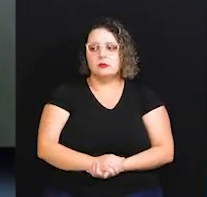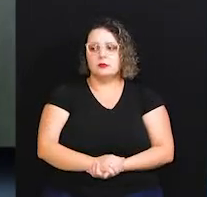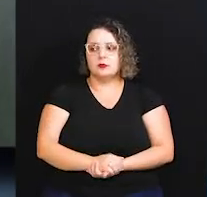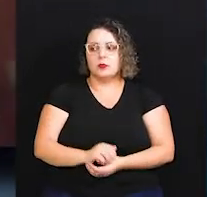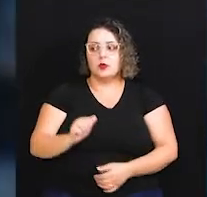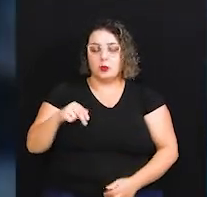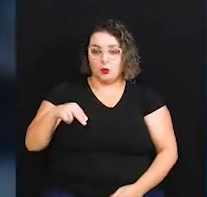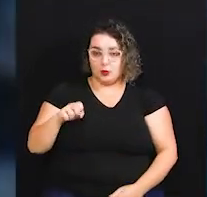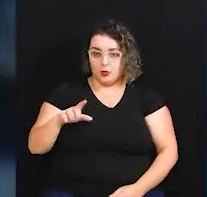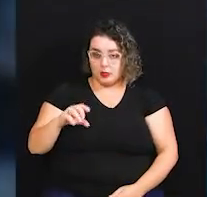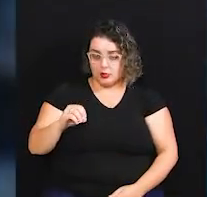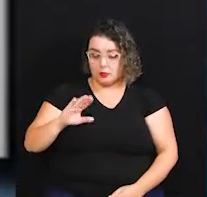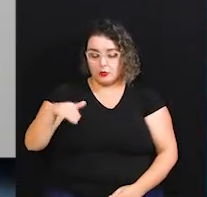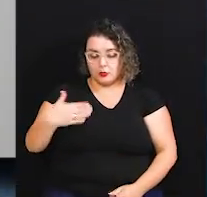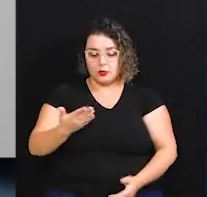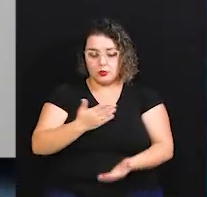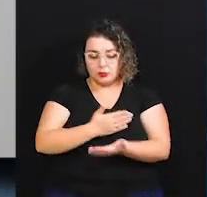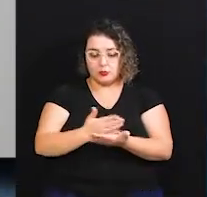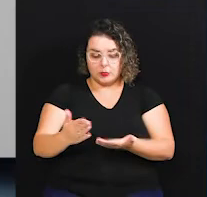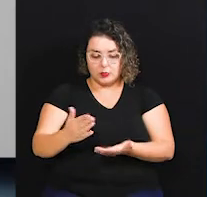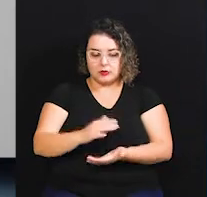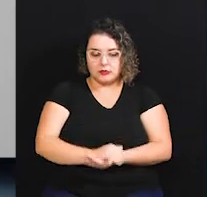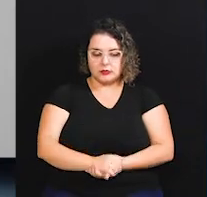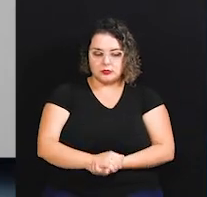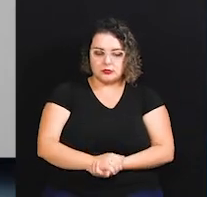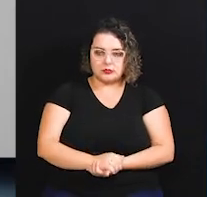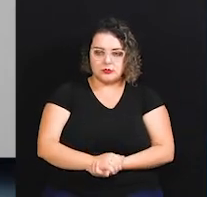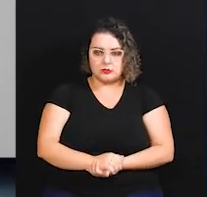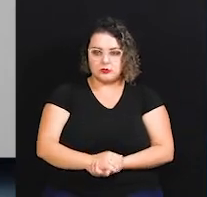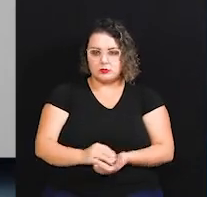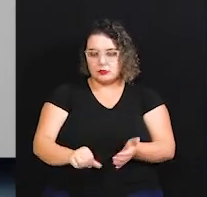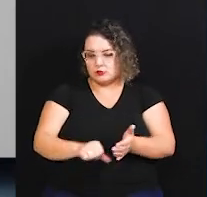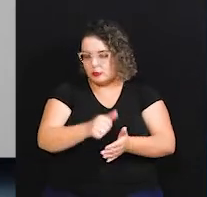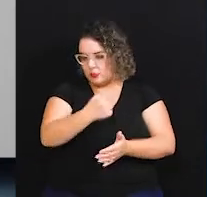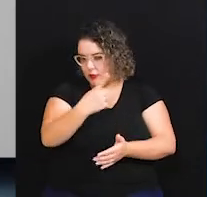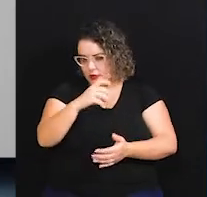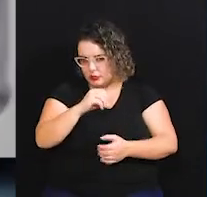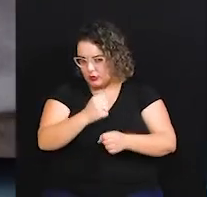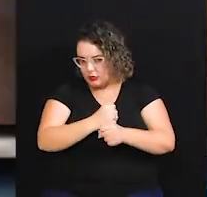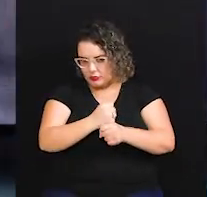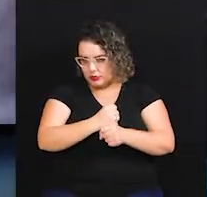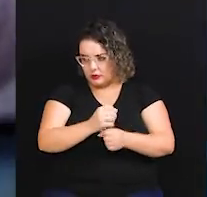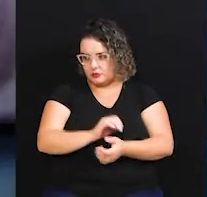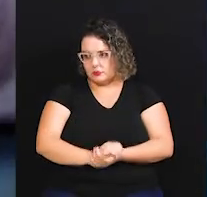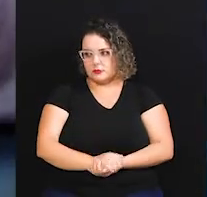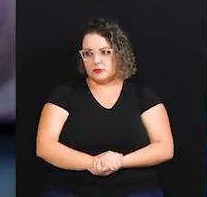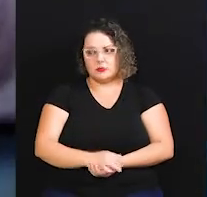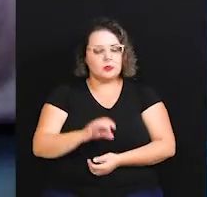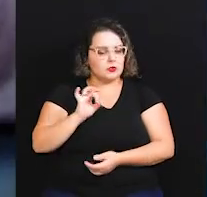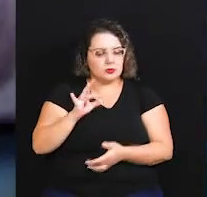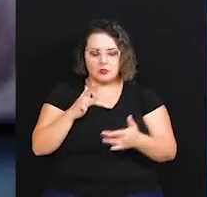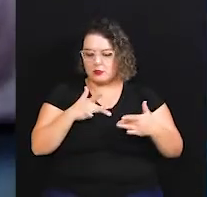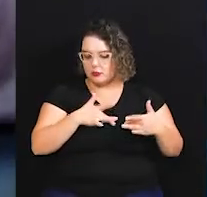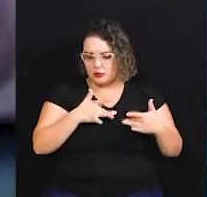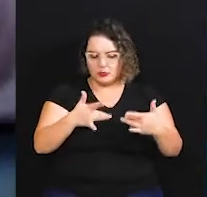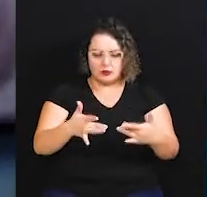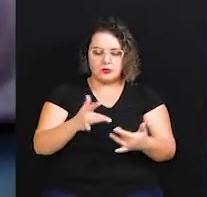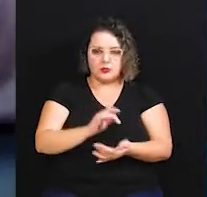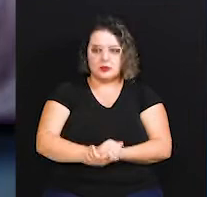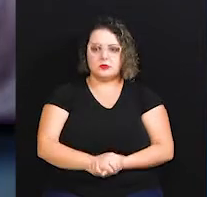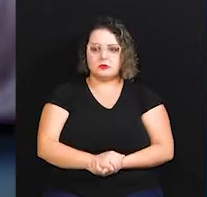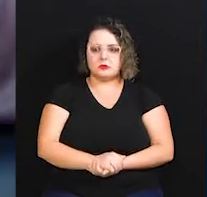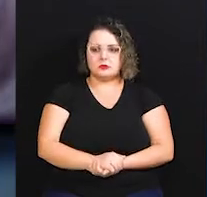isso? Bom, o Anelo, quando começou, até nos primeiros 10 anos, era somente